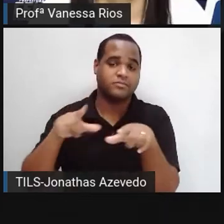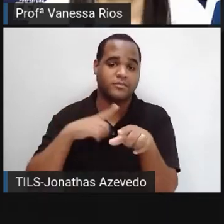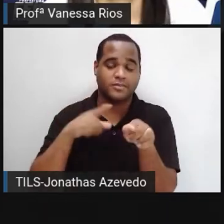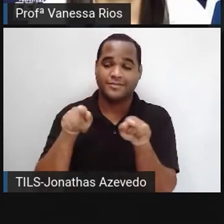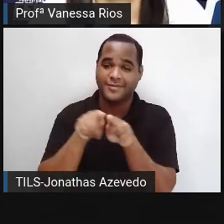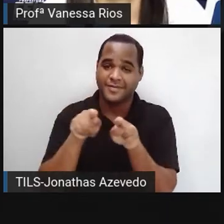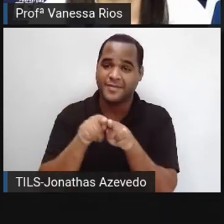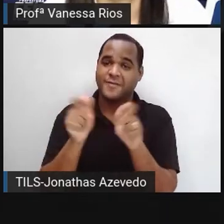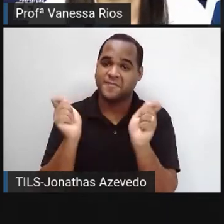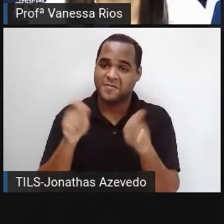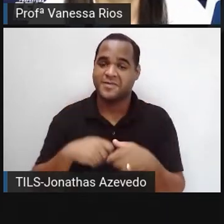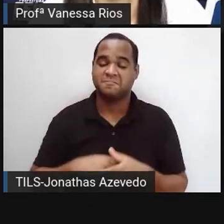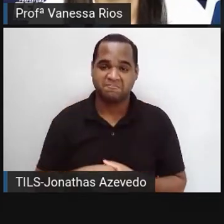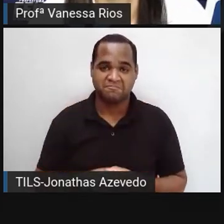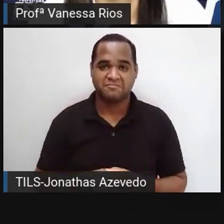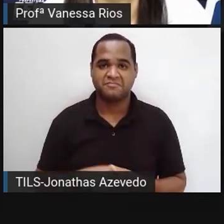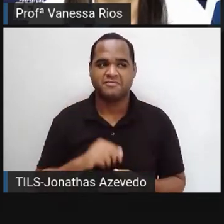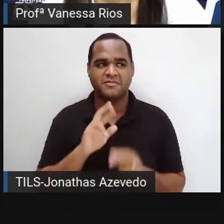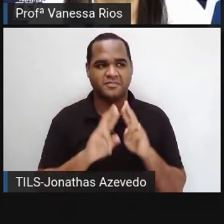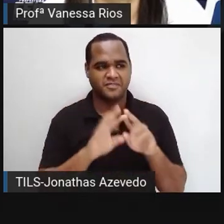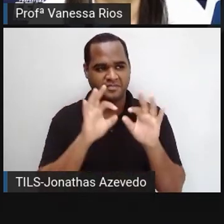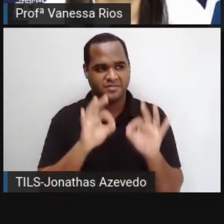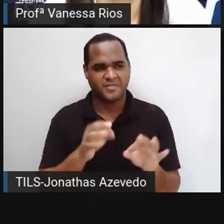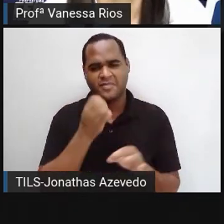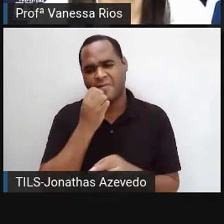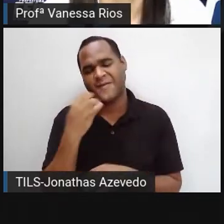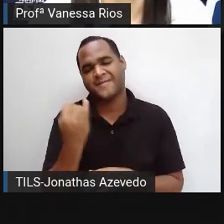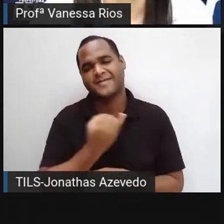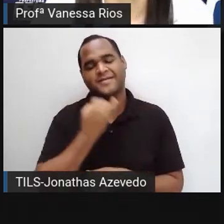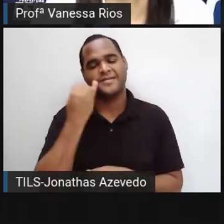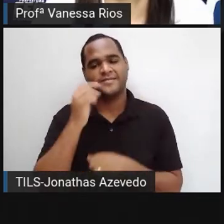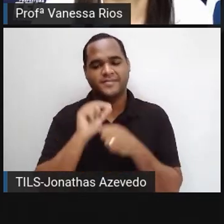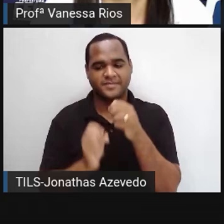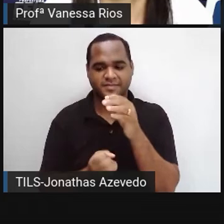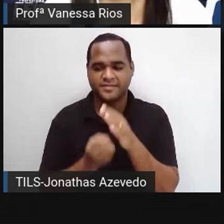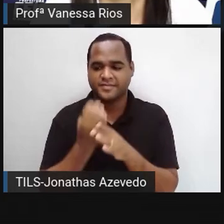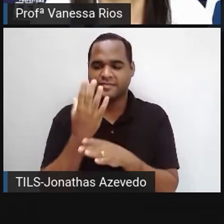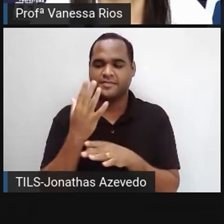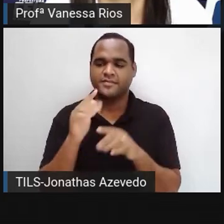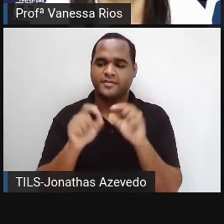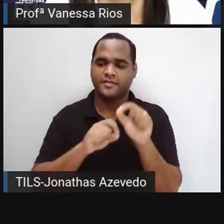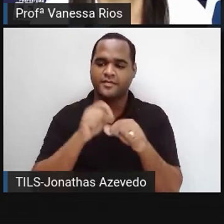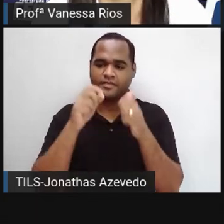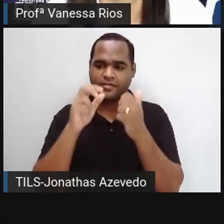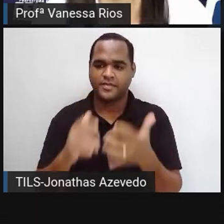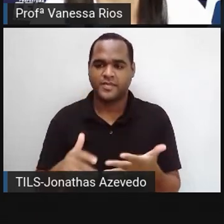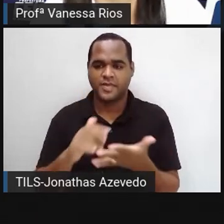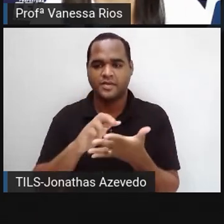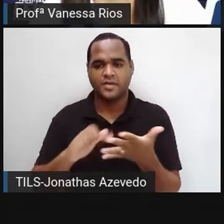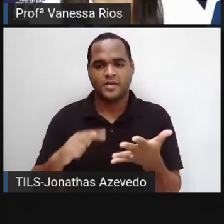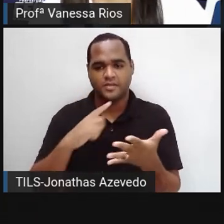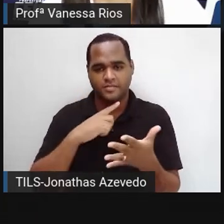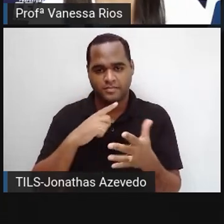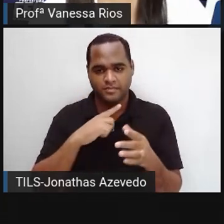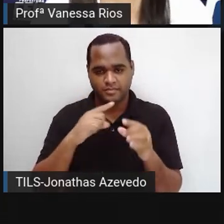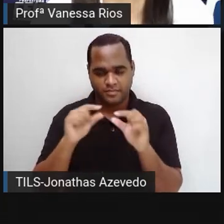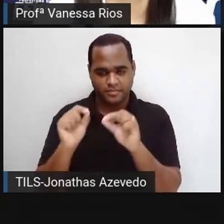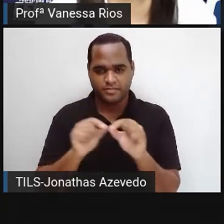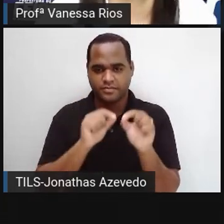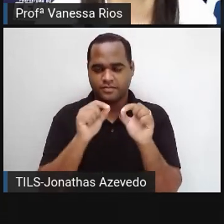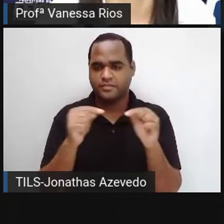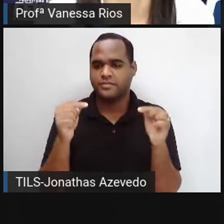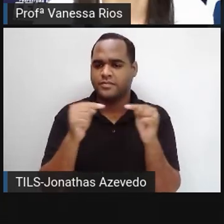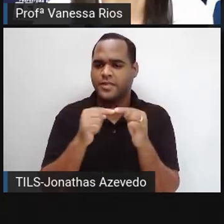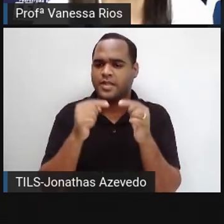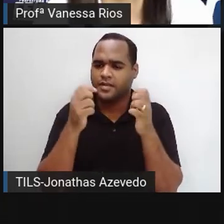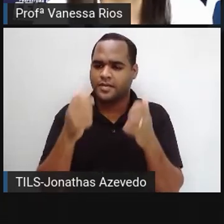também. Então, é uma atividade bem interessante, essa produção manual de um instrumento musical, mas que você pode aí estender,